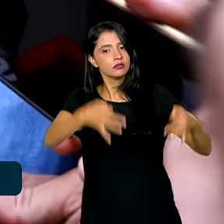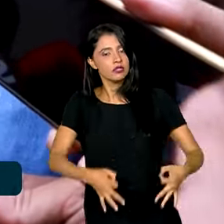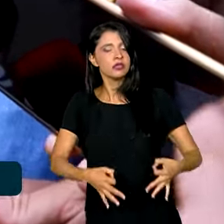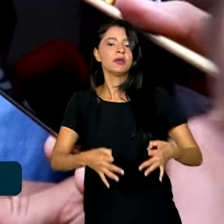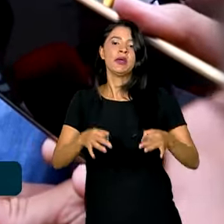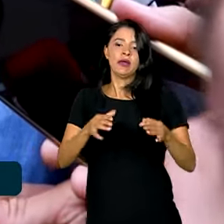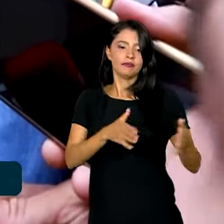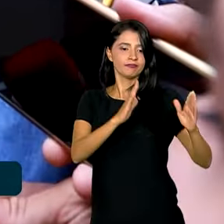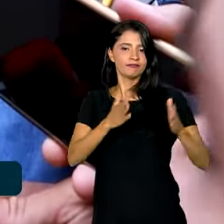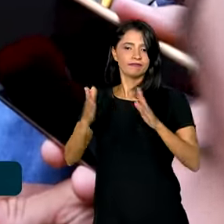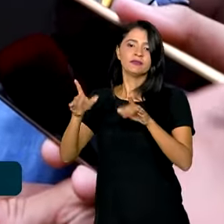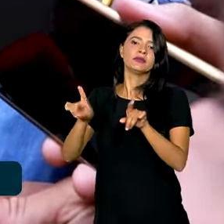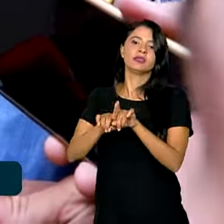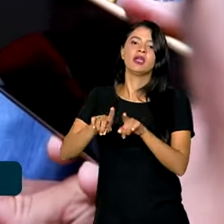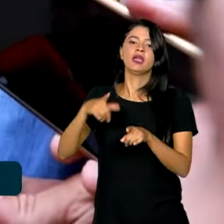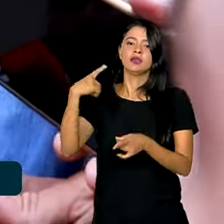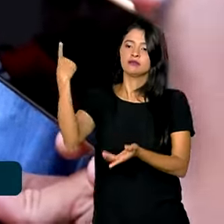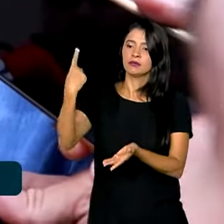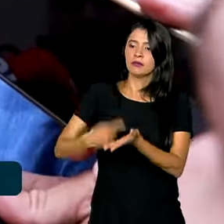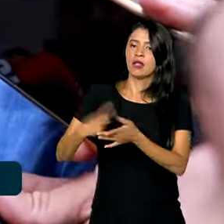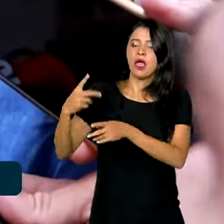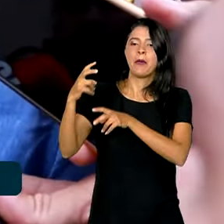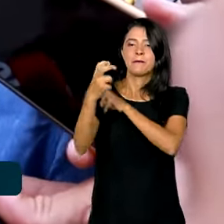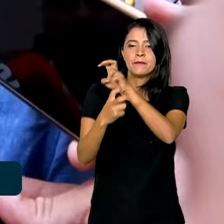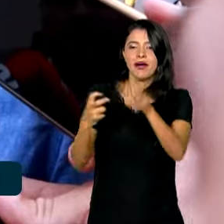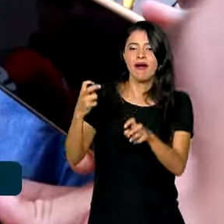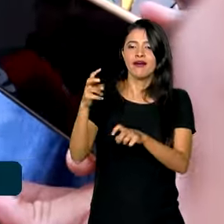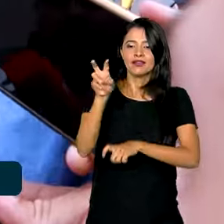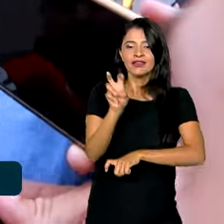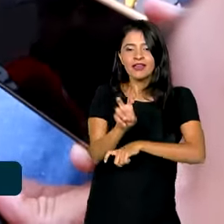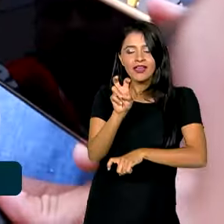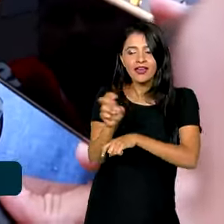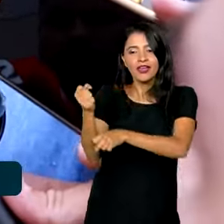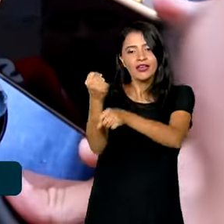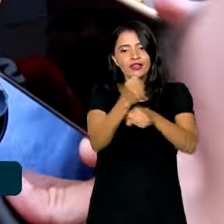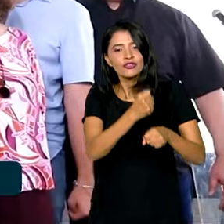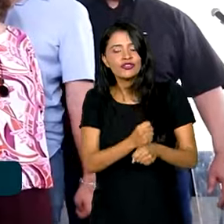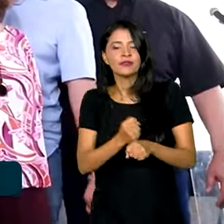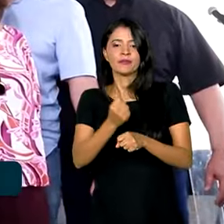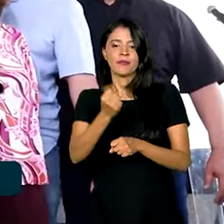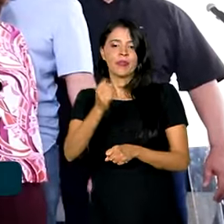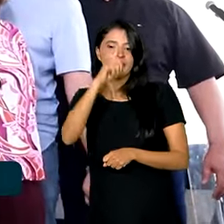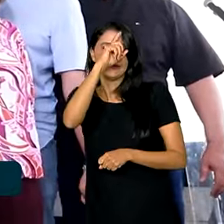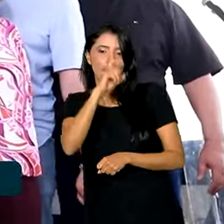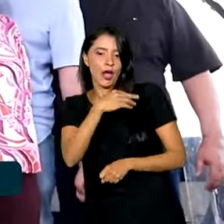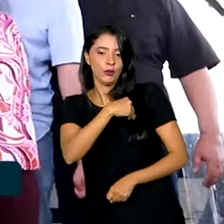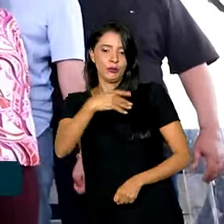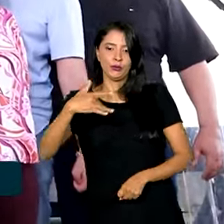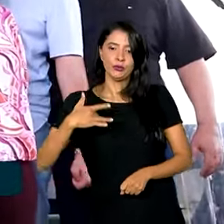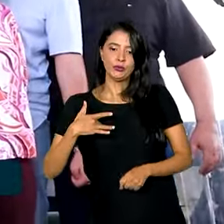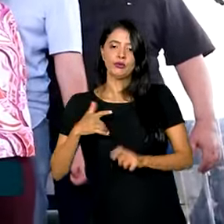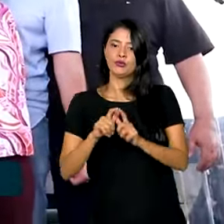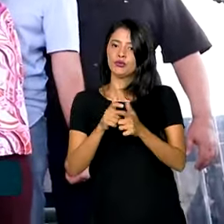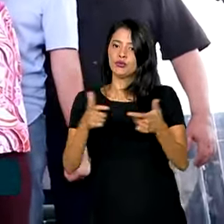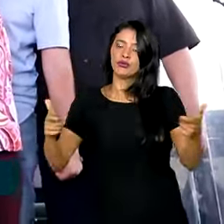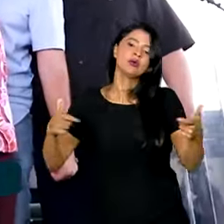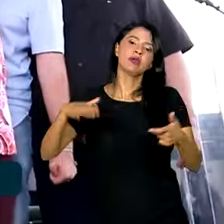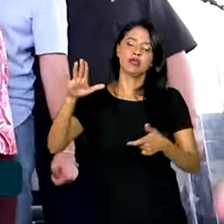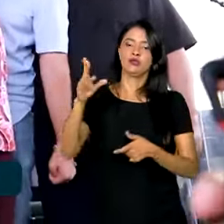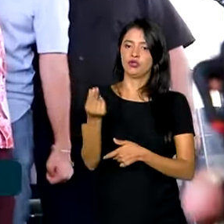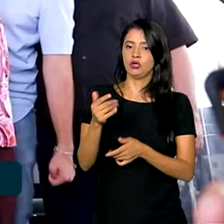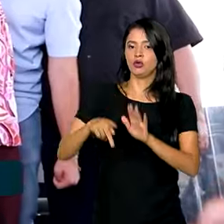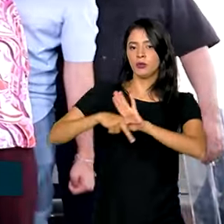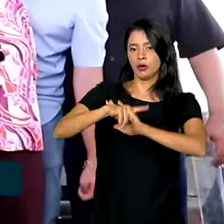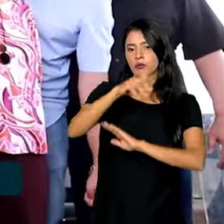gente tem um compás sendo feito, um parque, creche, unidade de saúde, um complexo de mais de 150 milhões, esses com recursos da